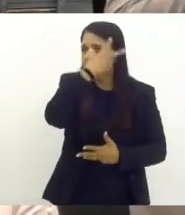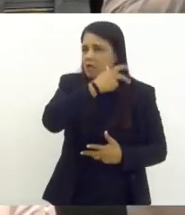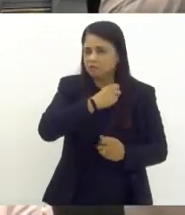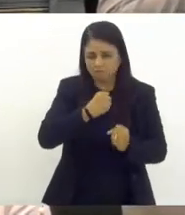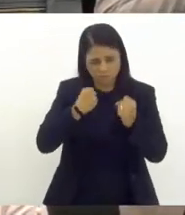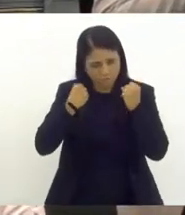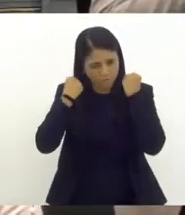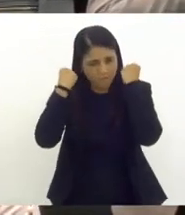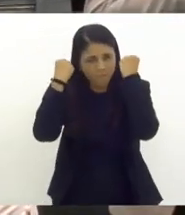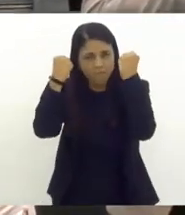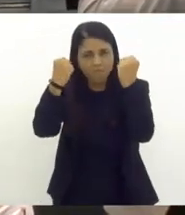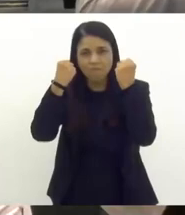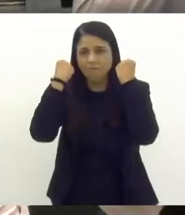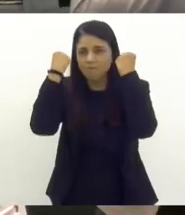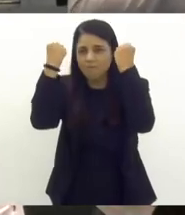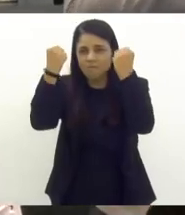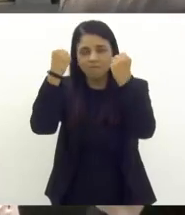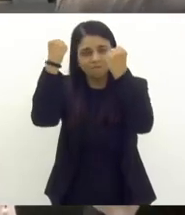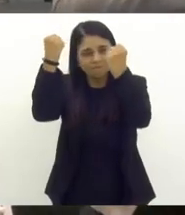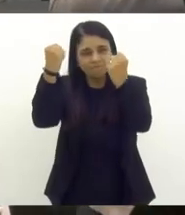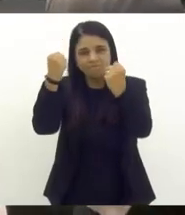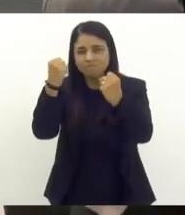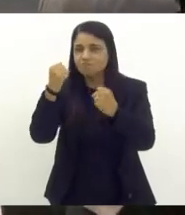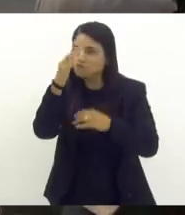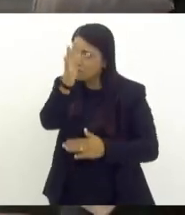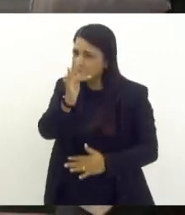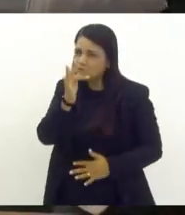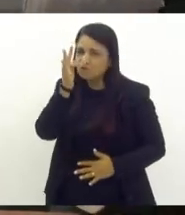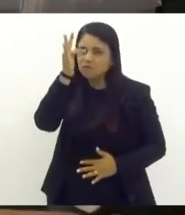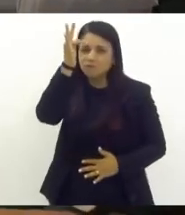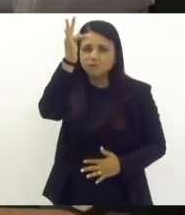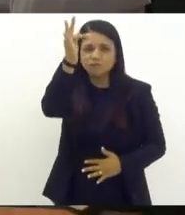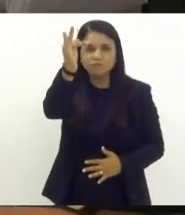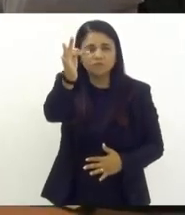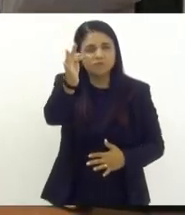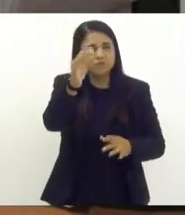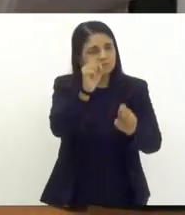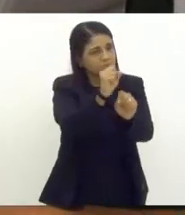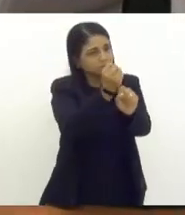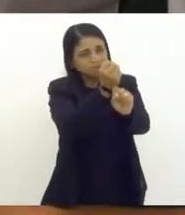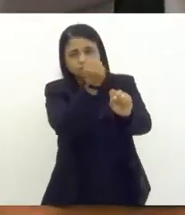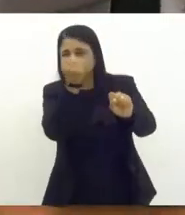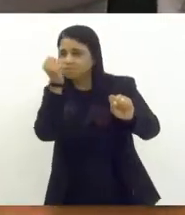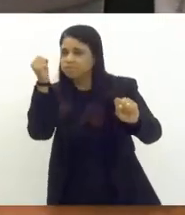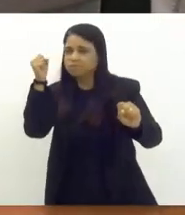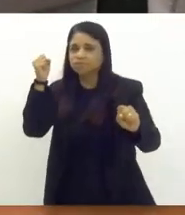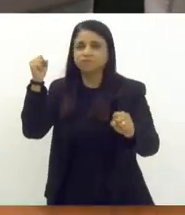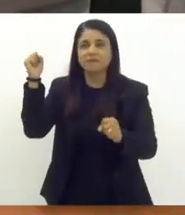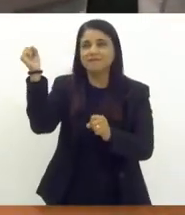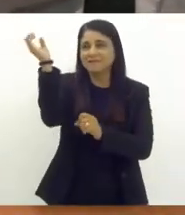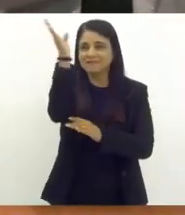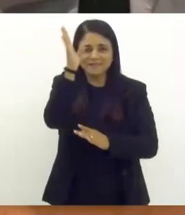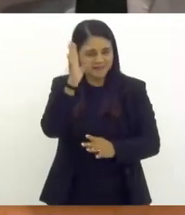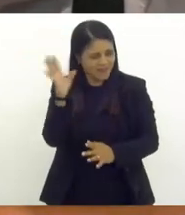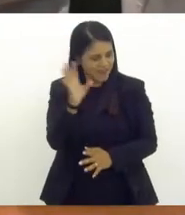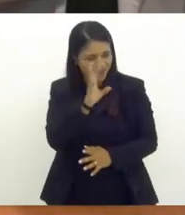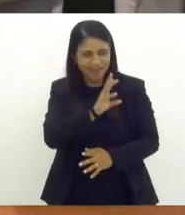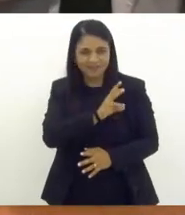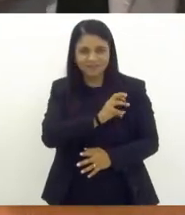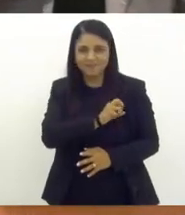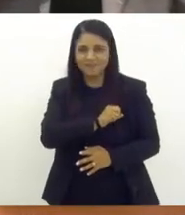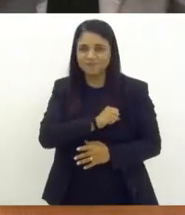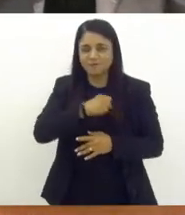pav do Colosso e o teu fut essa grandeza Terra dorada